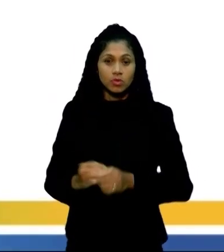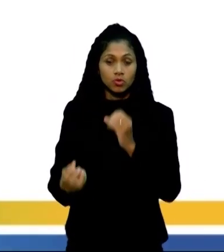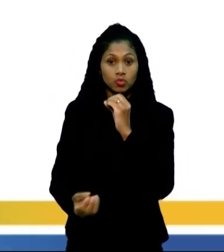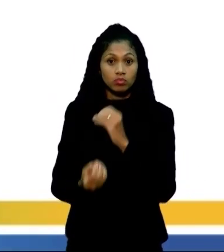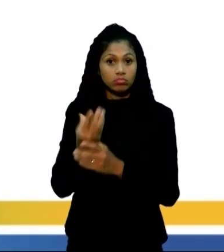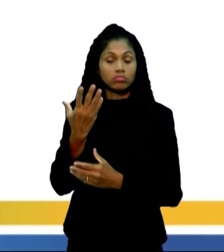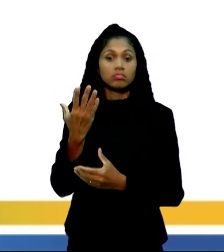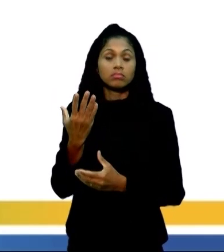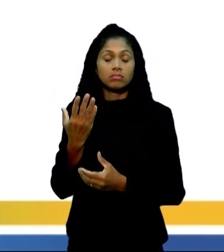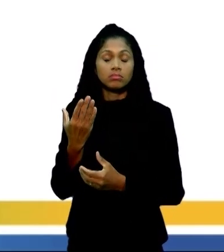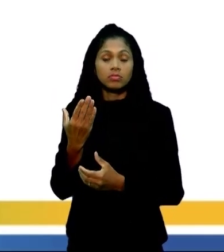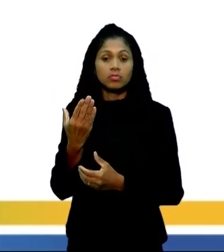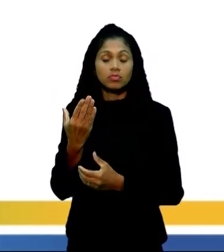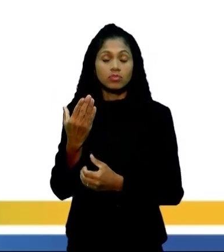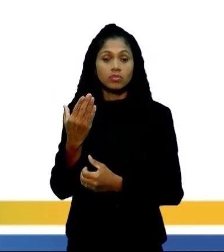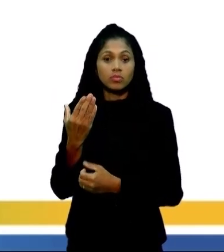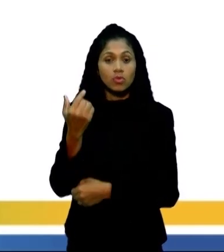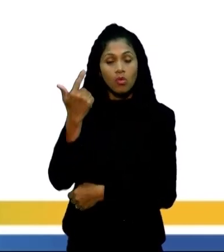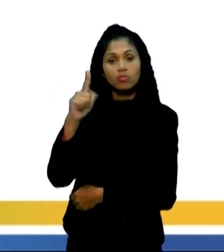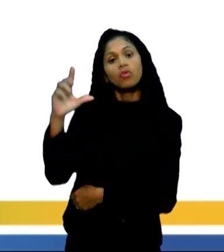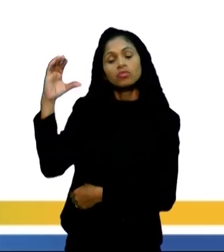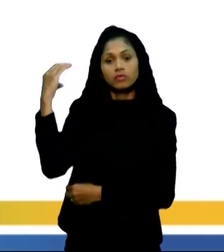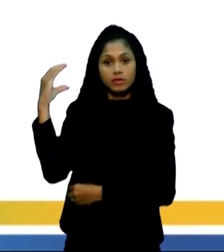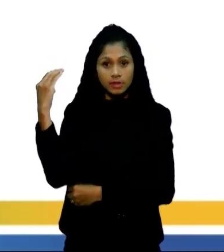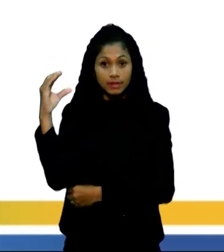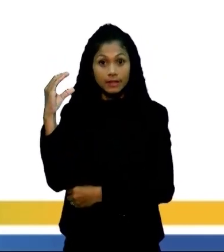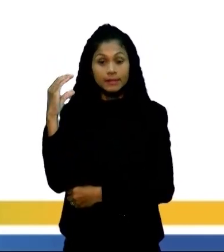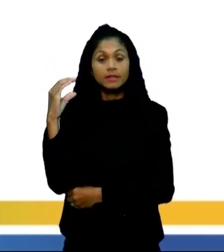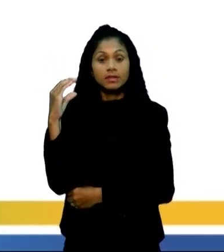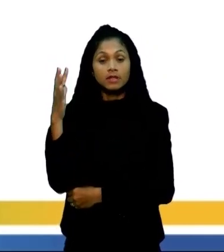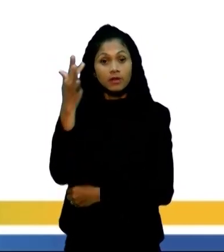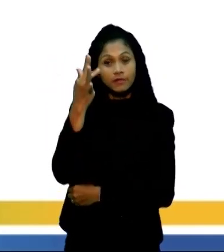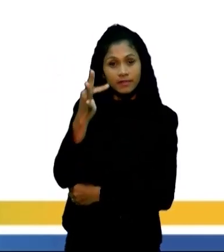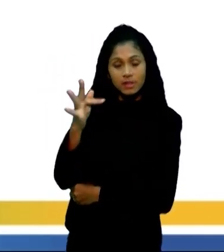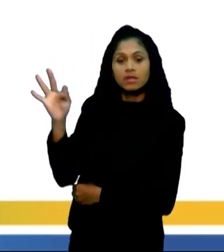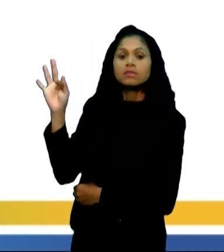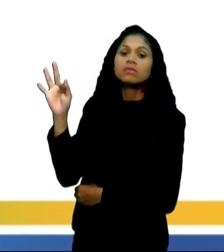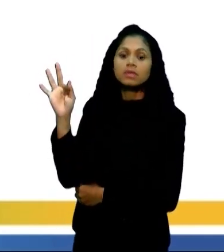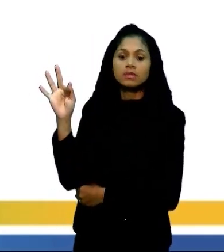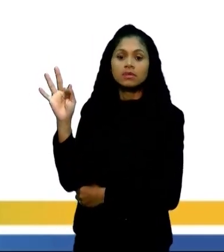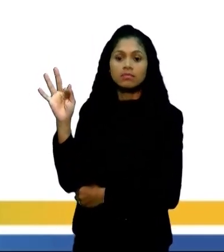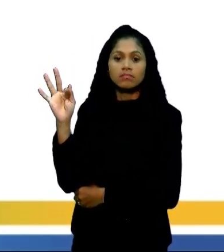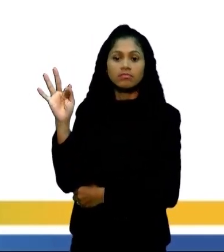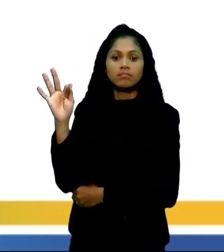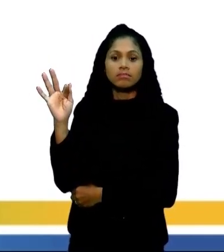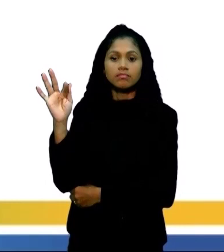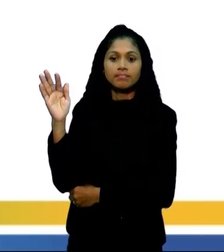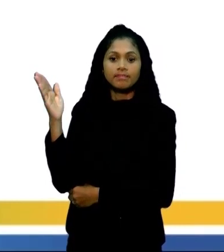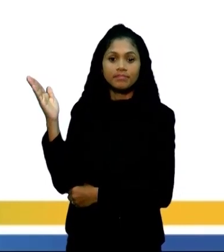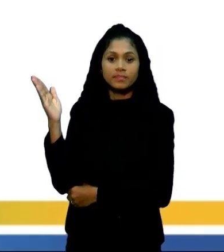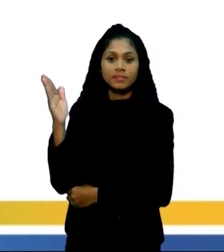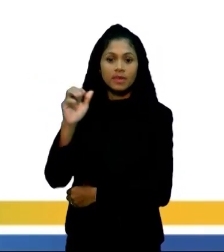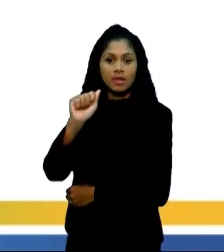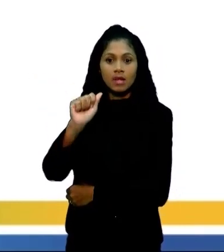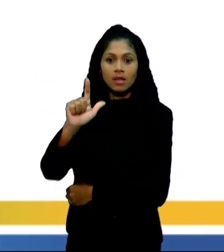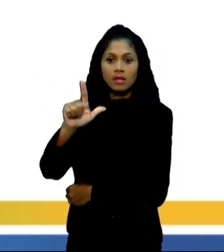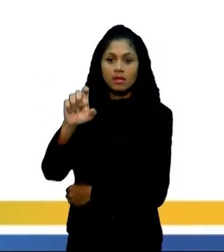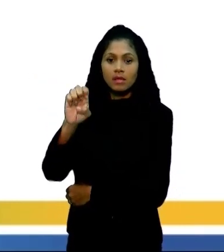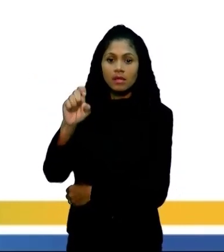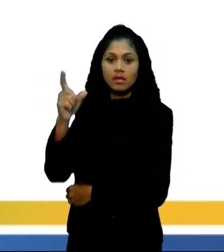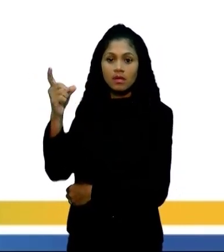surge um cientista francês chamado Alexandre Champcoutoir,